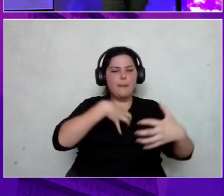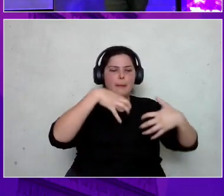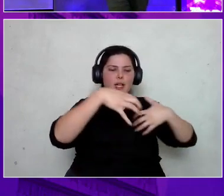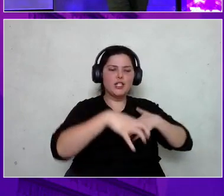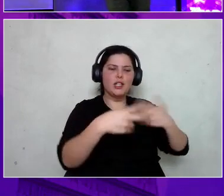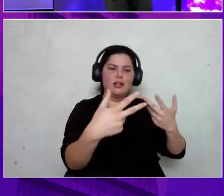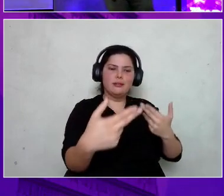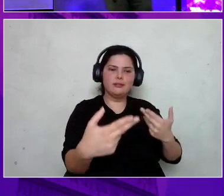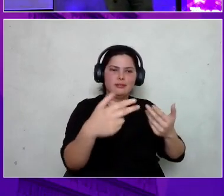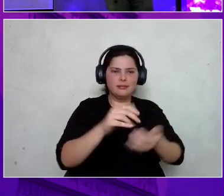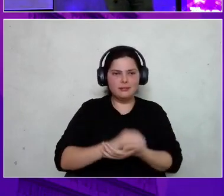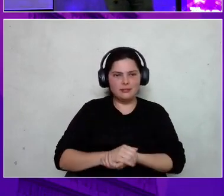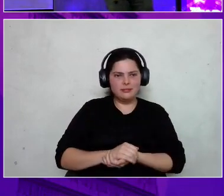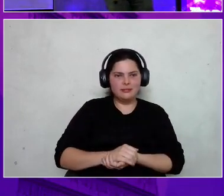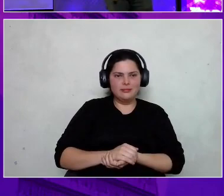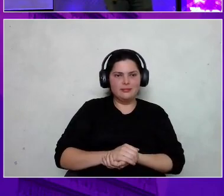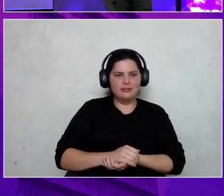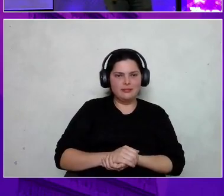certo?